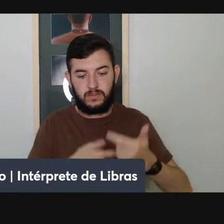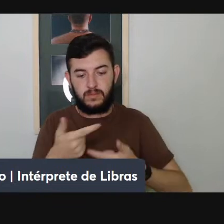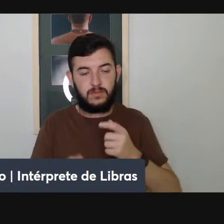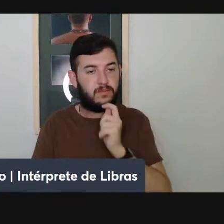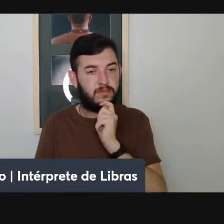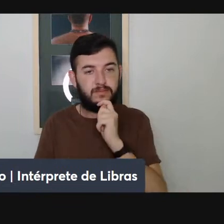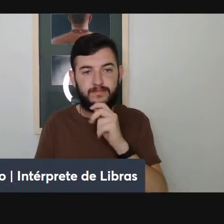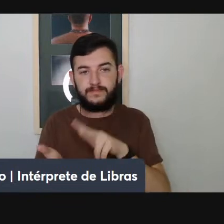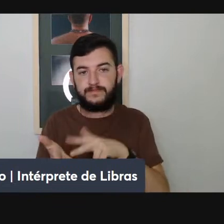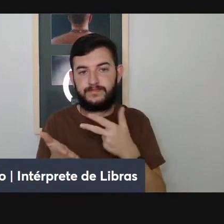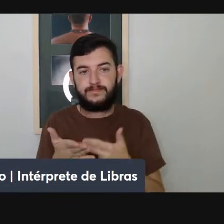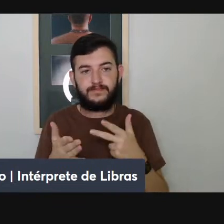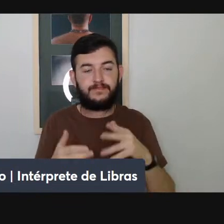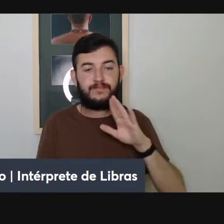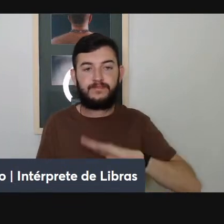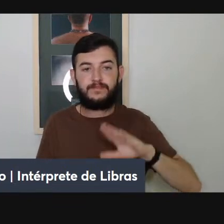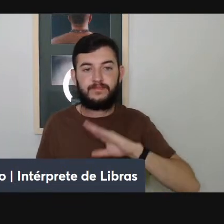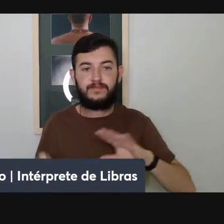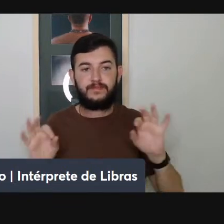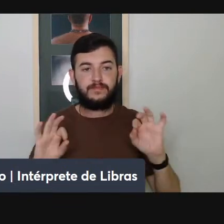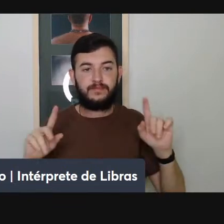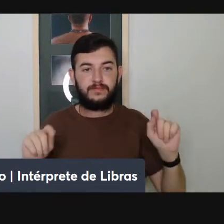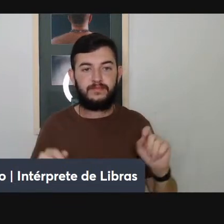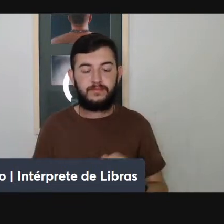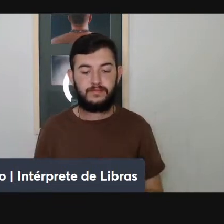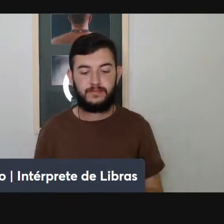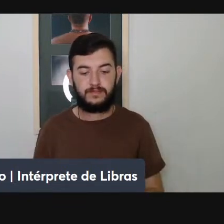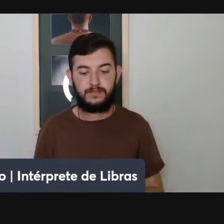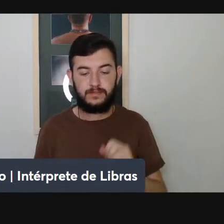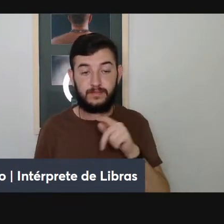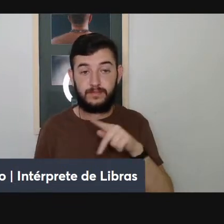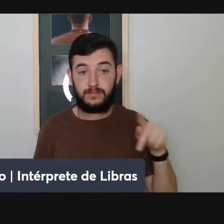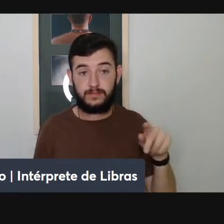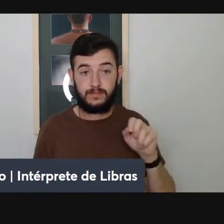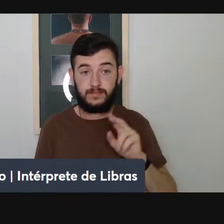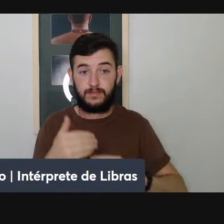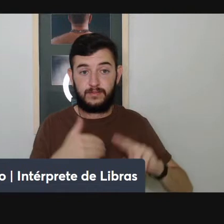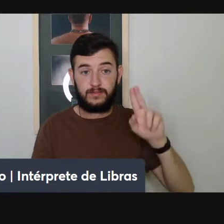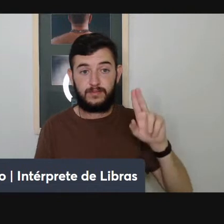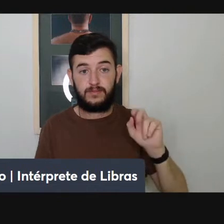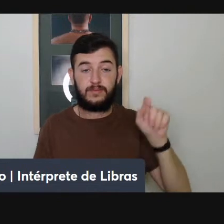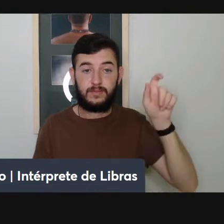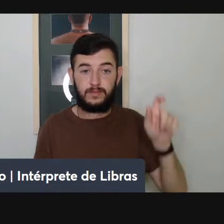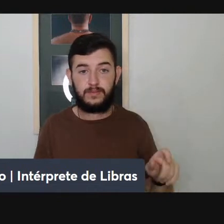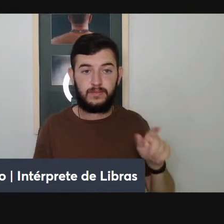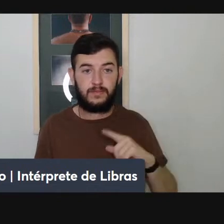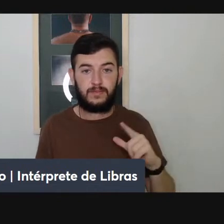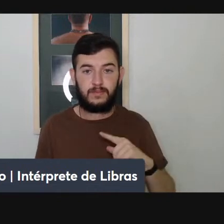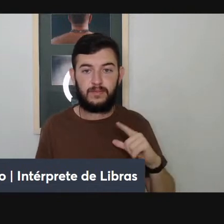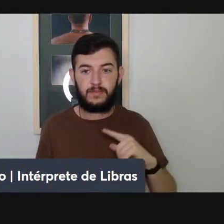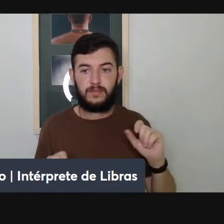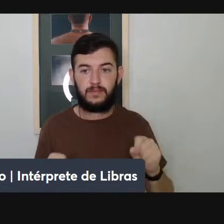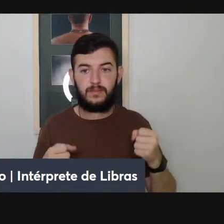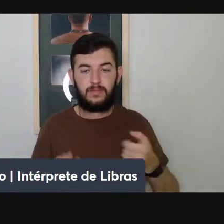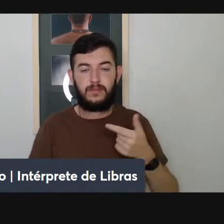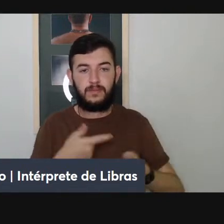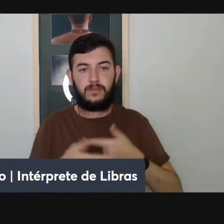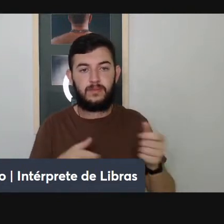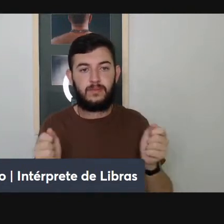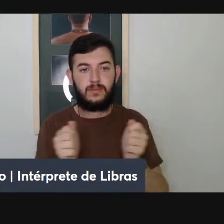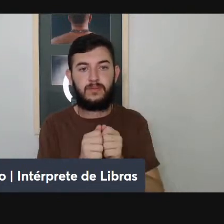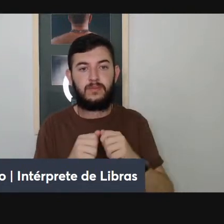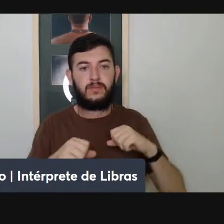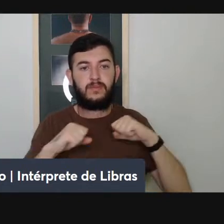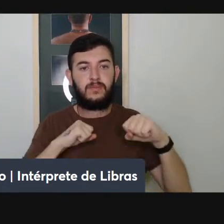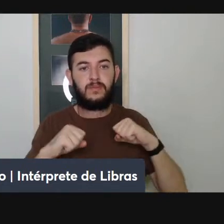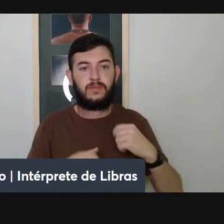português. Além de professora universitária, Raunin possui um forte engajamento com o movimento trabalhista,